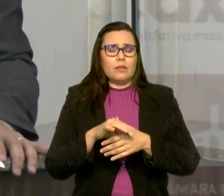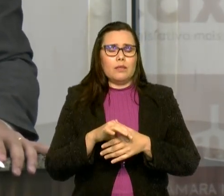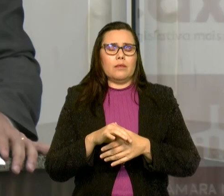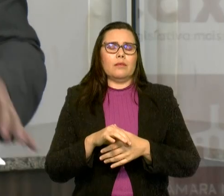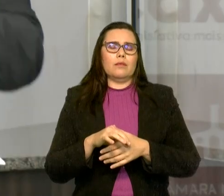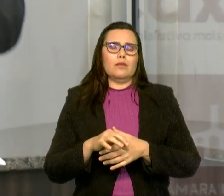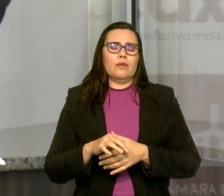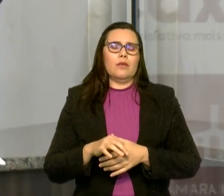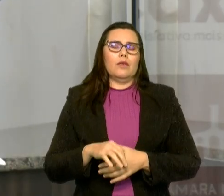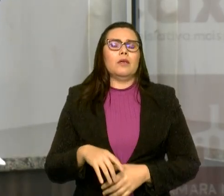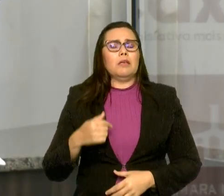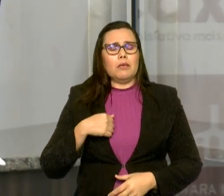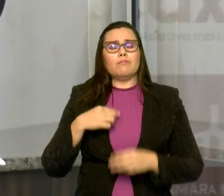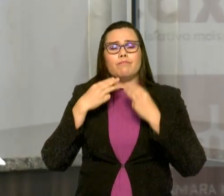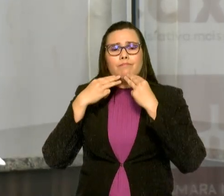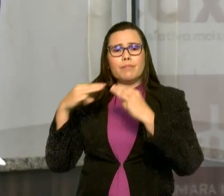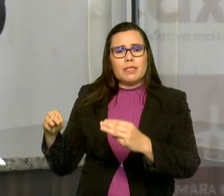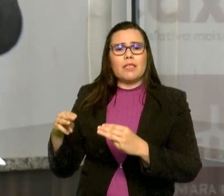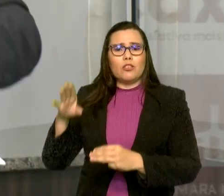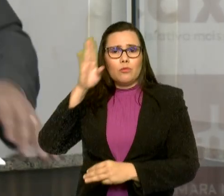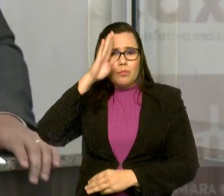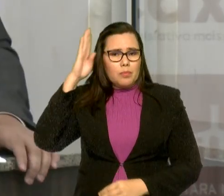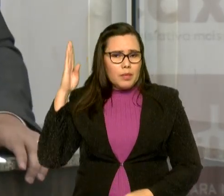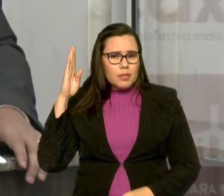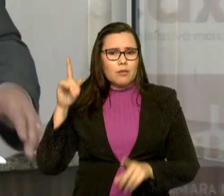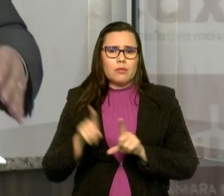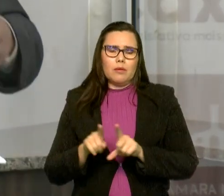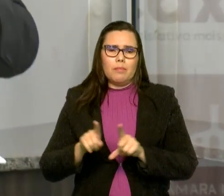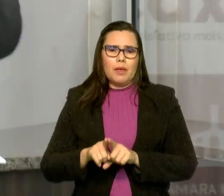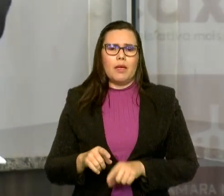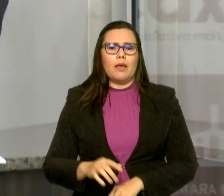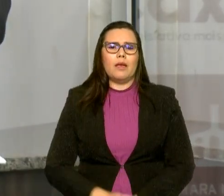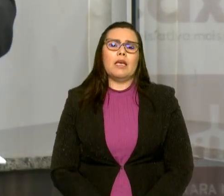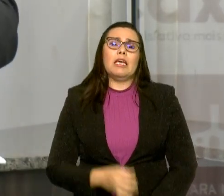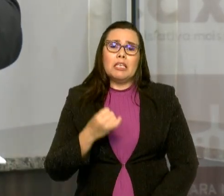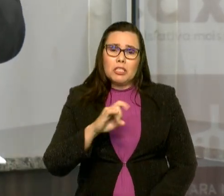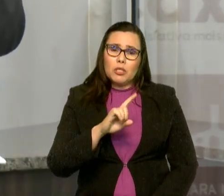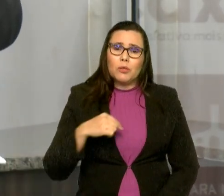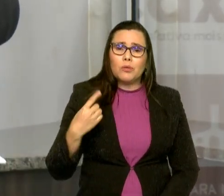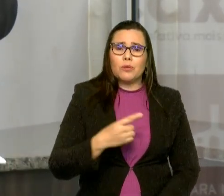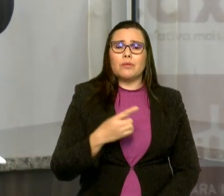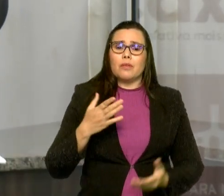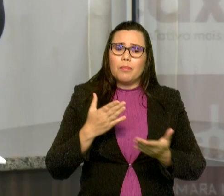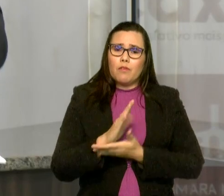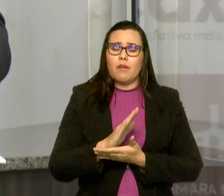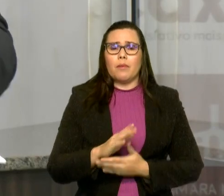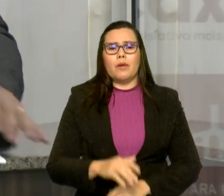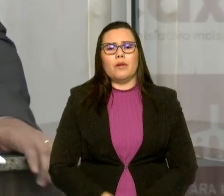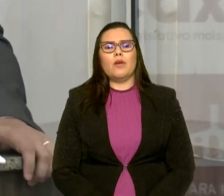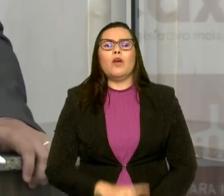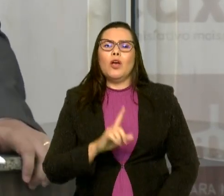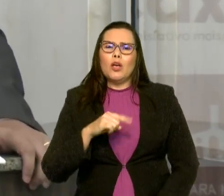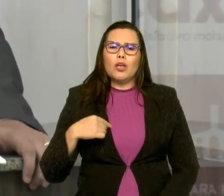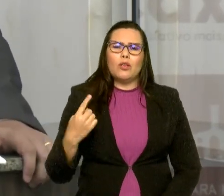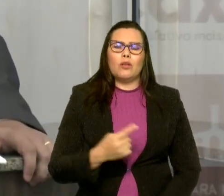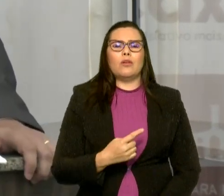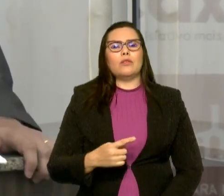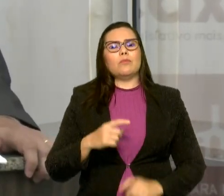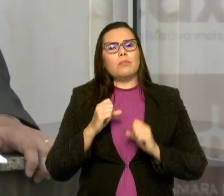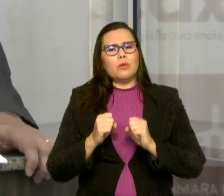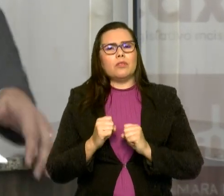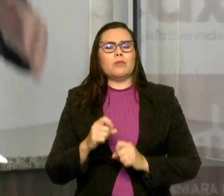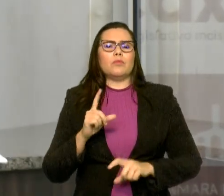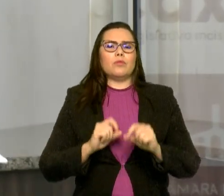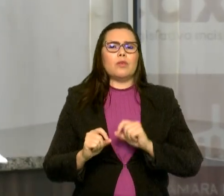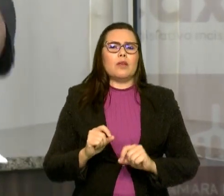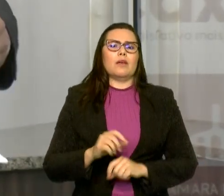nosso governador, caso essa casa aprove, eu tenho certeza que aprovará, que fizesse um esforço para que a lei fosse sancionada aqui na cidade de